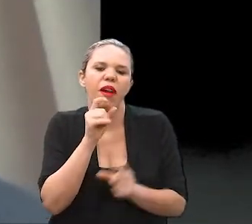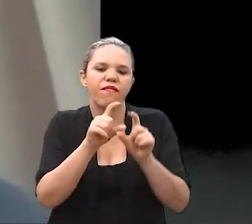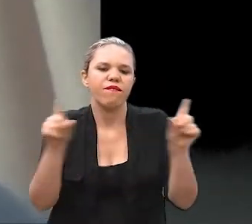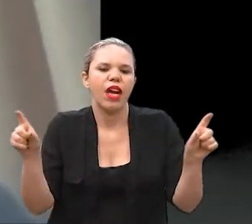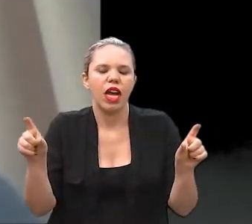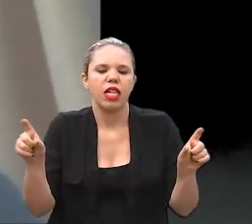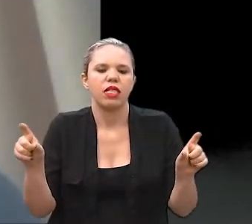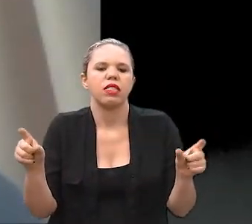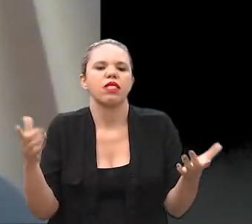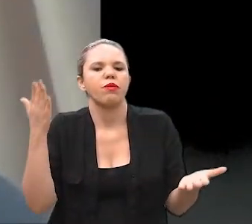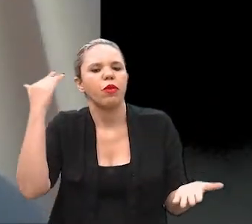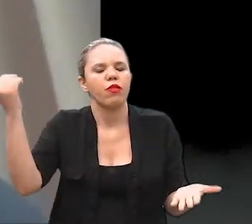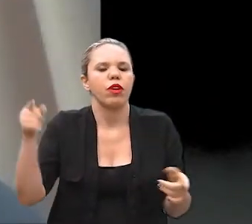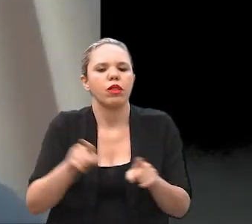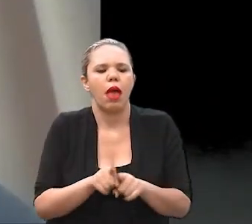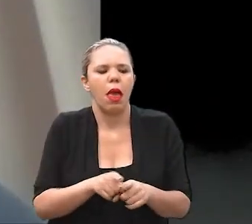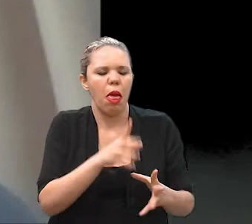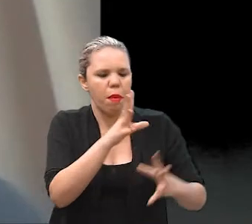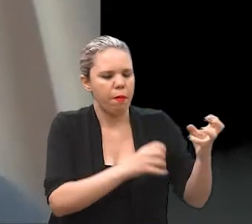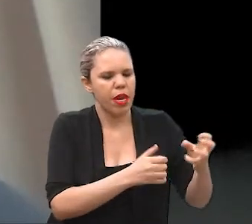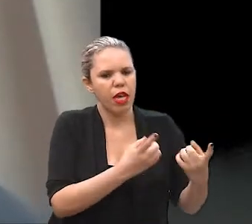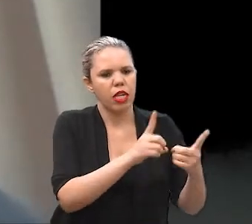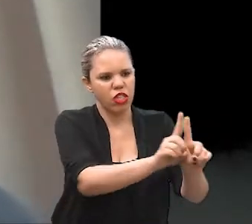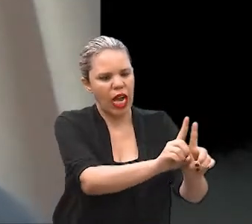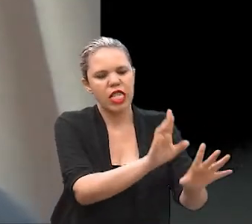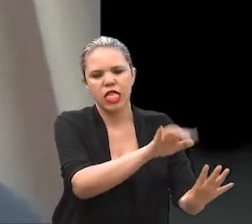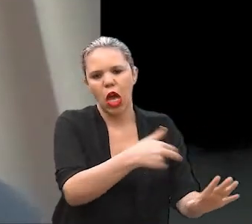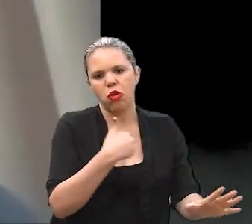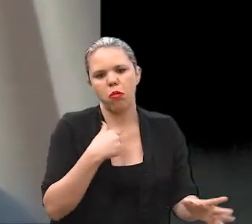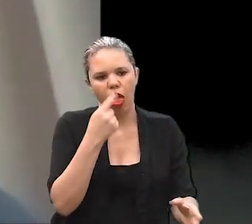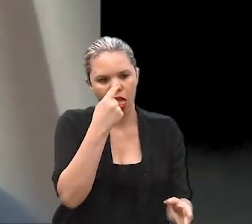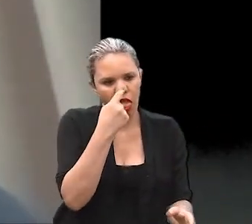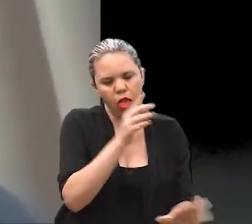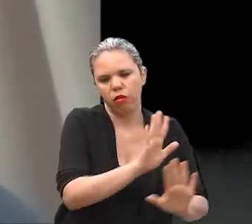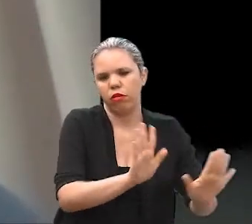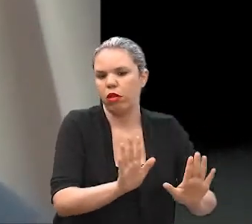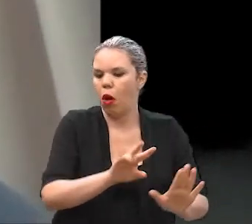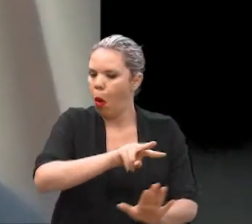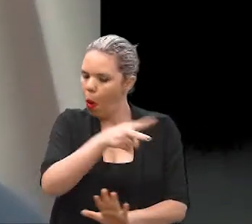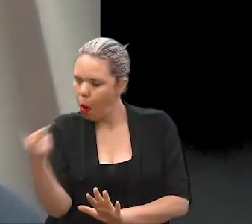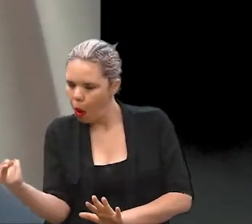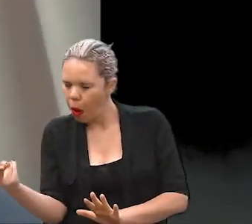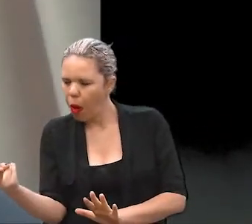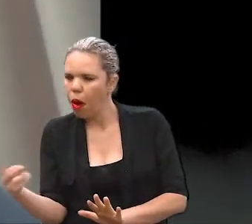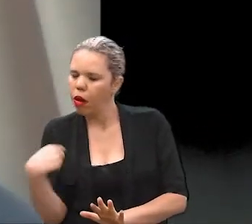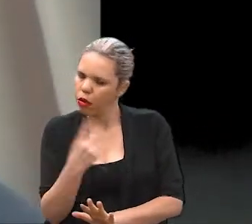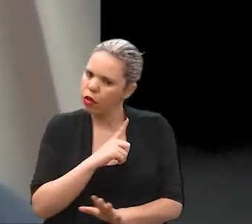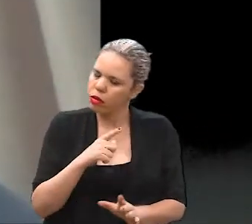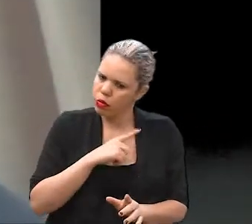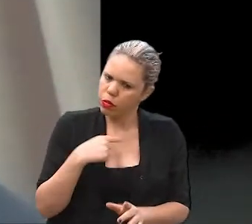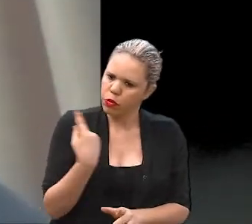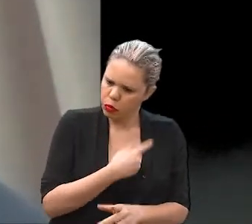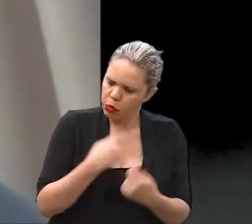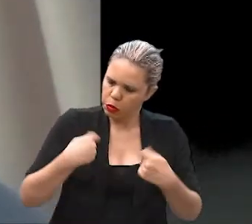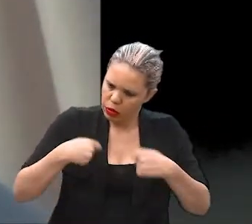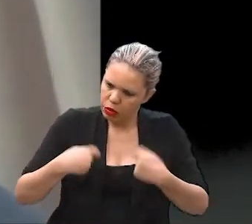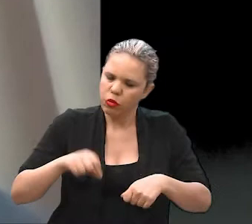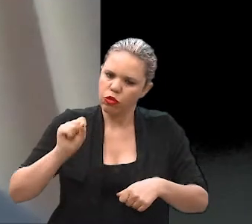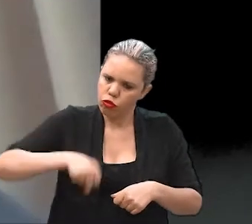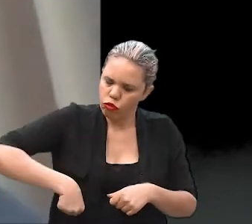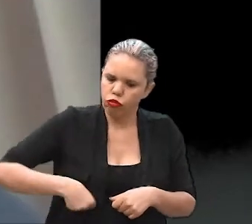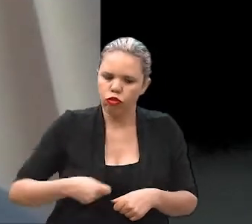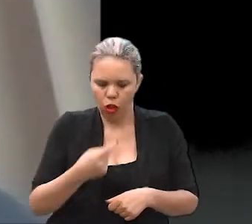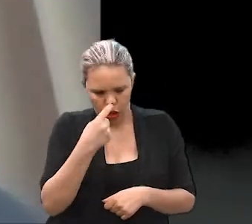mulher não se deve meter a colher, ao contrário, nós temos que, enquanto cidadão, à medida que